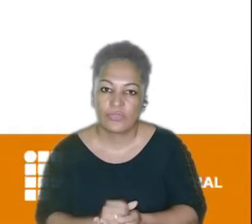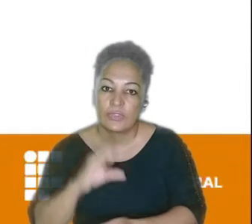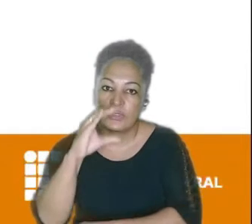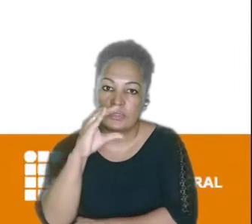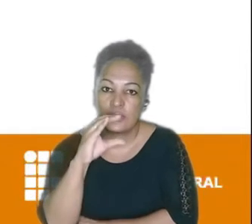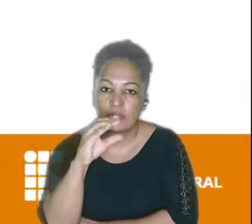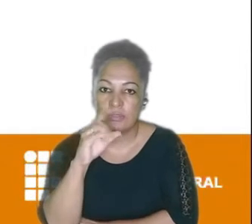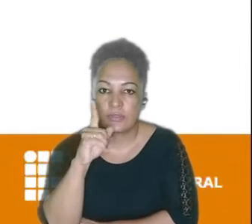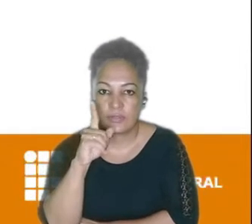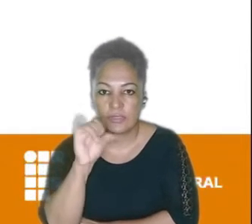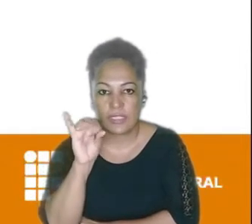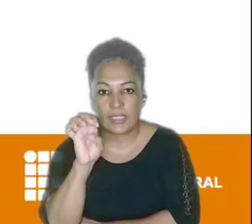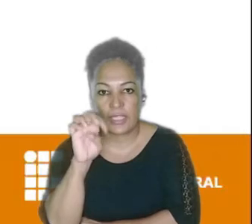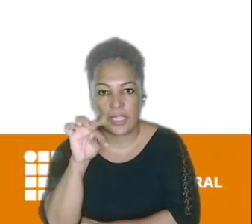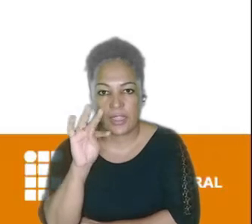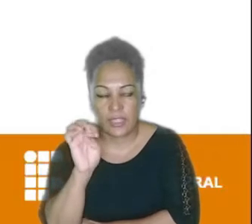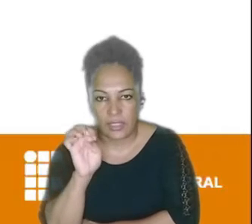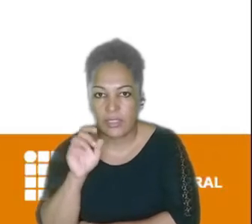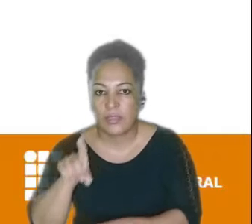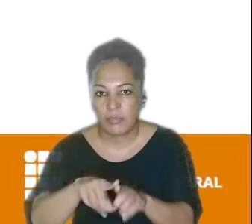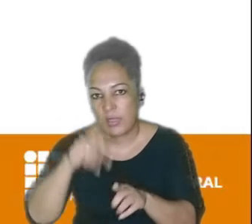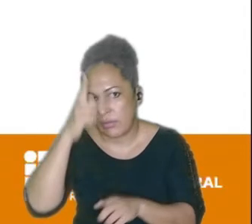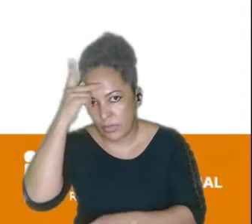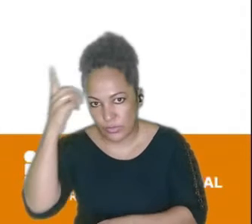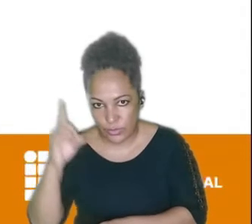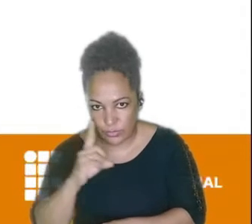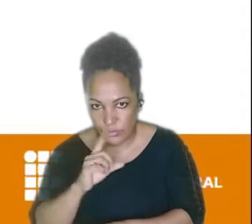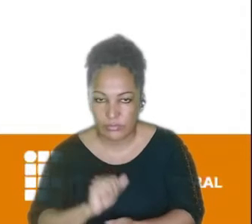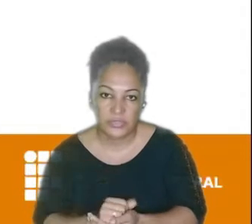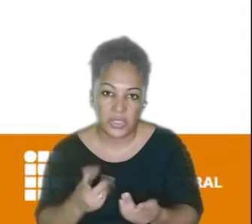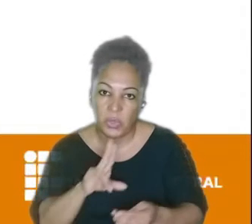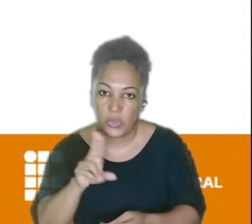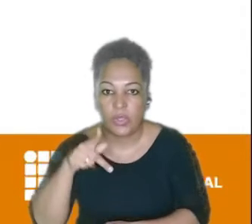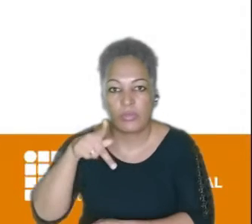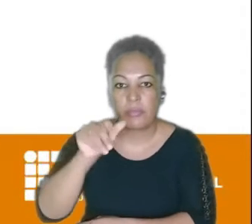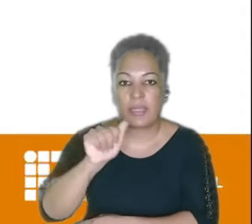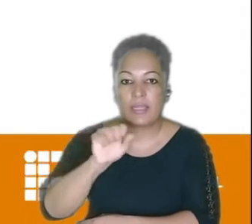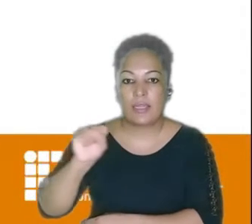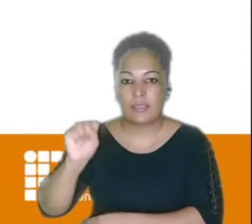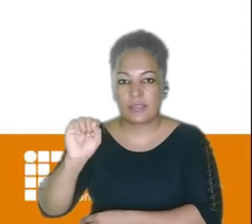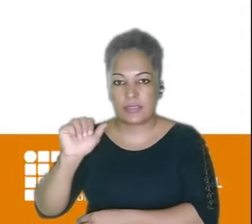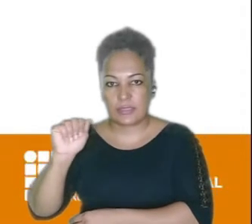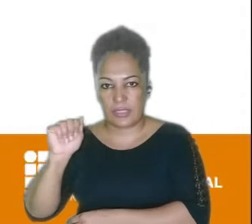Poderia chamar ele de cliente também, tá? Não estaria errado, mas vamos chamar ele aqui de passageiro.